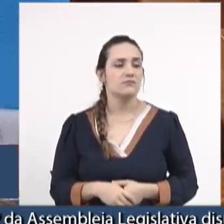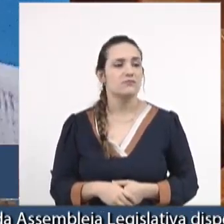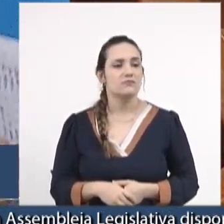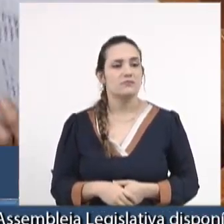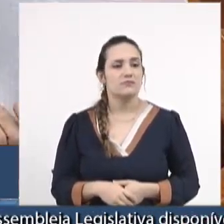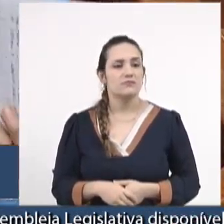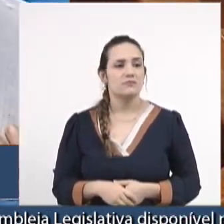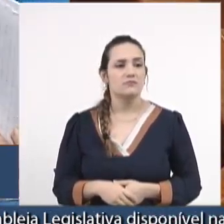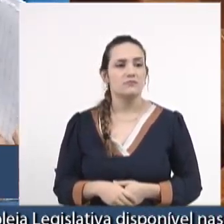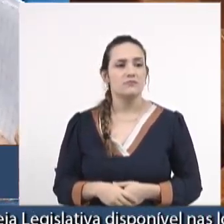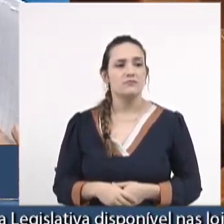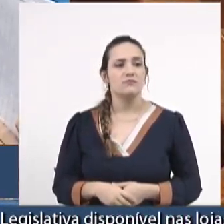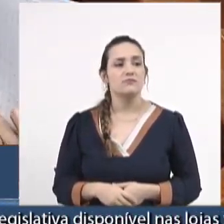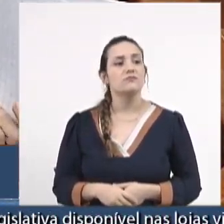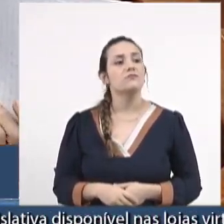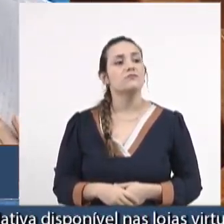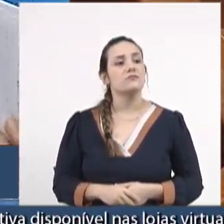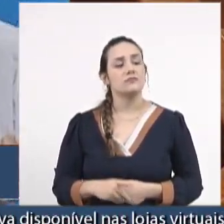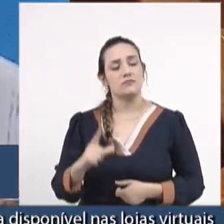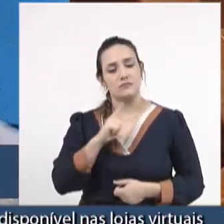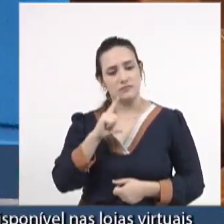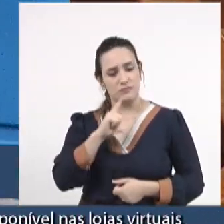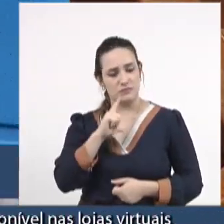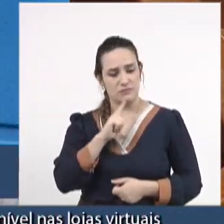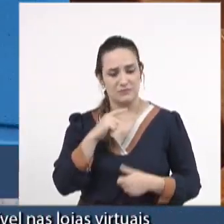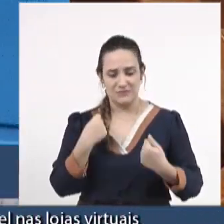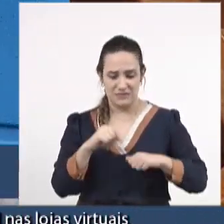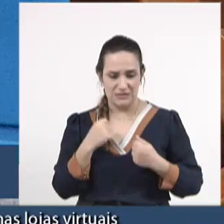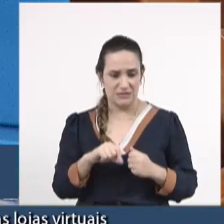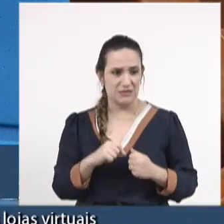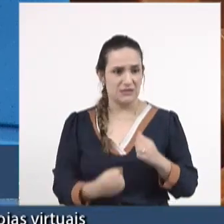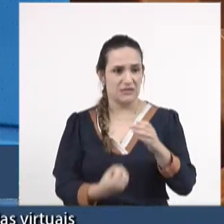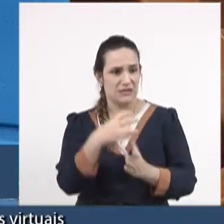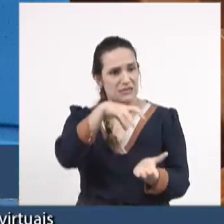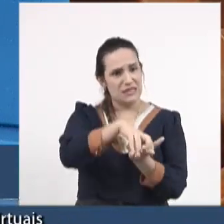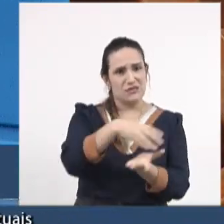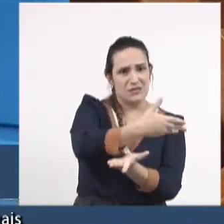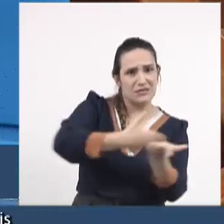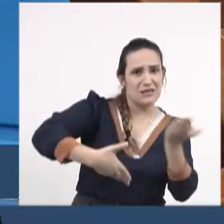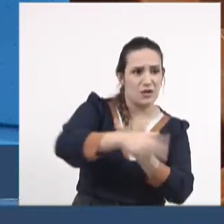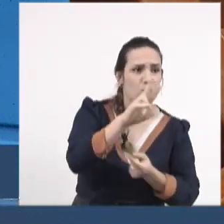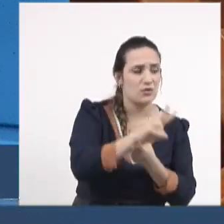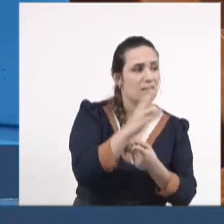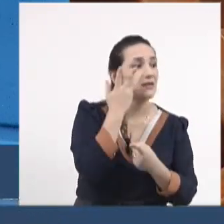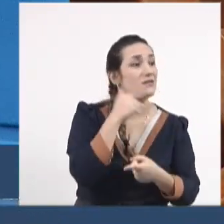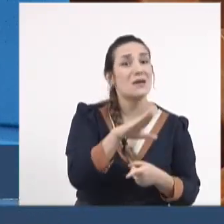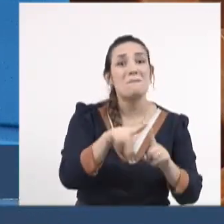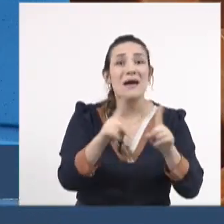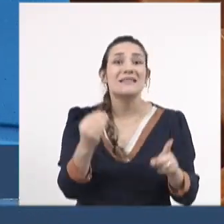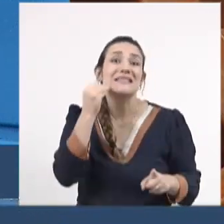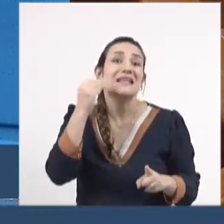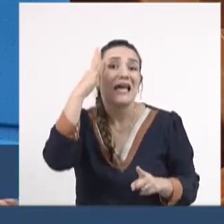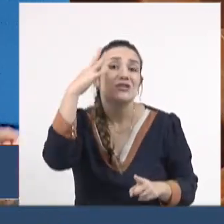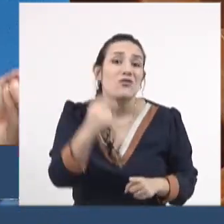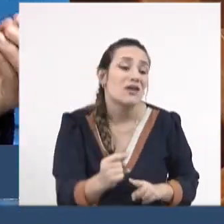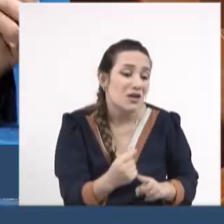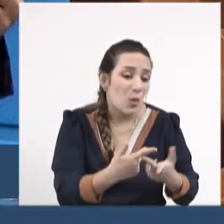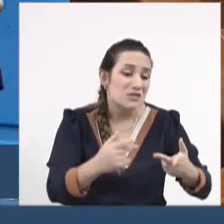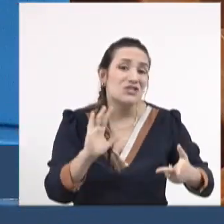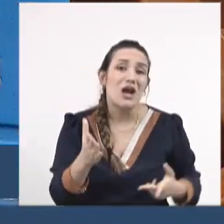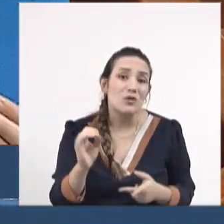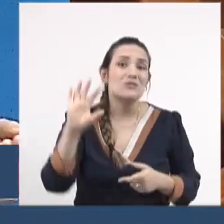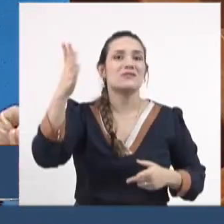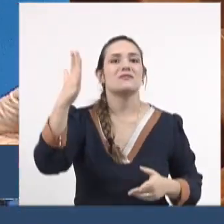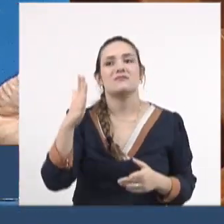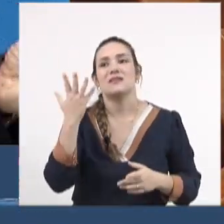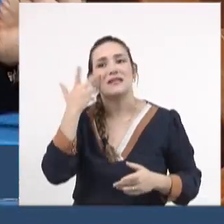escola, a necessidade da criação de centro integrado. Então, tudo isso é para remediar. Remediar o quê? Uma